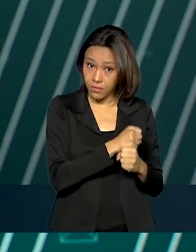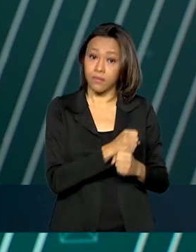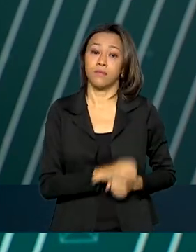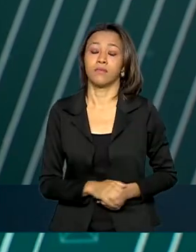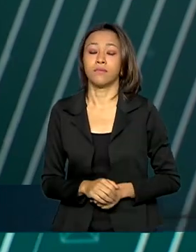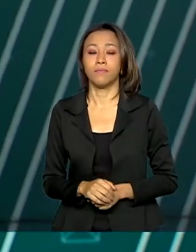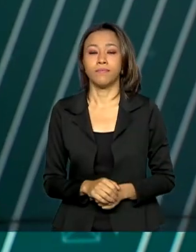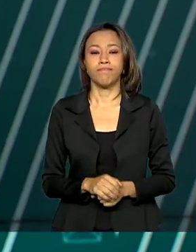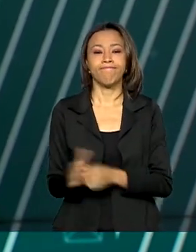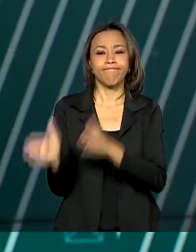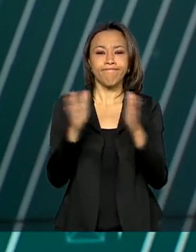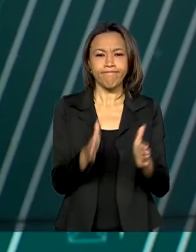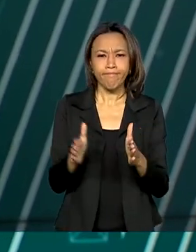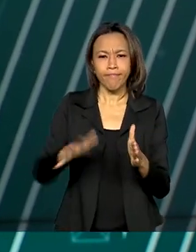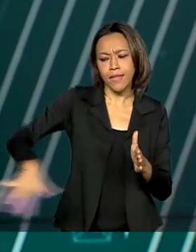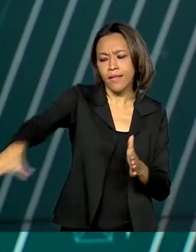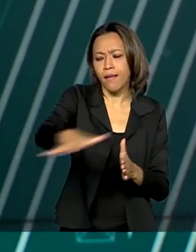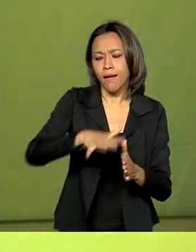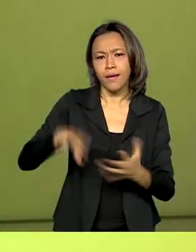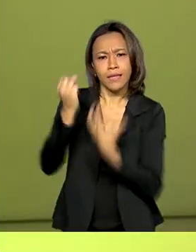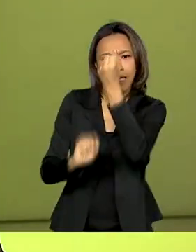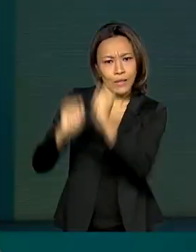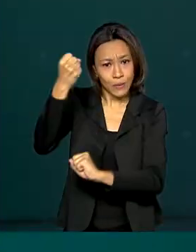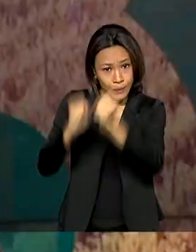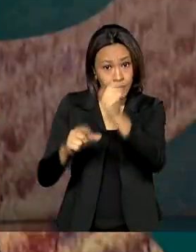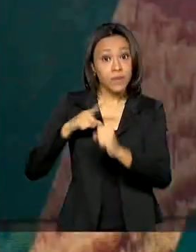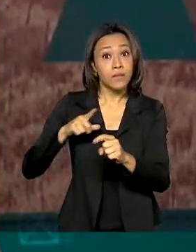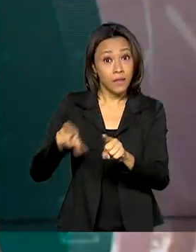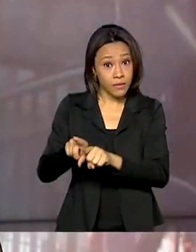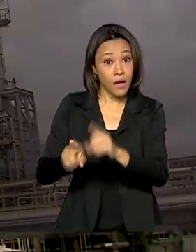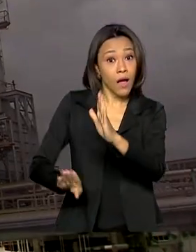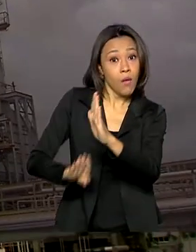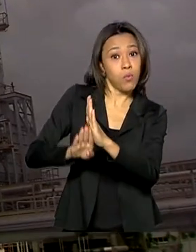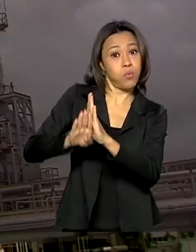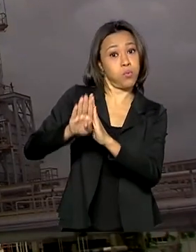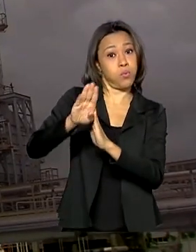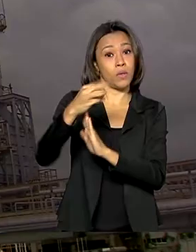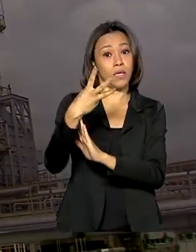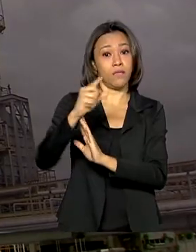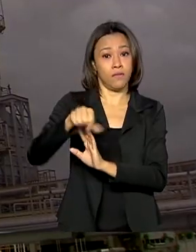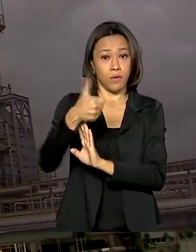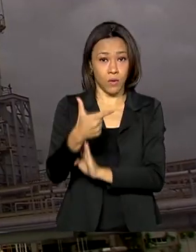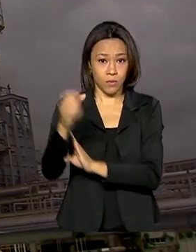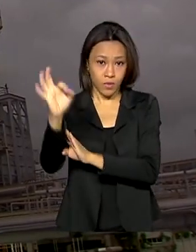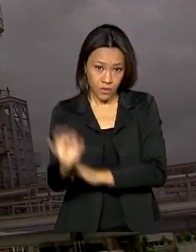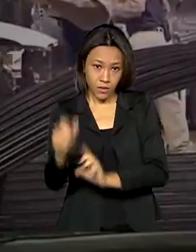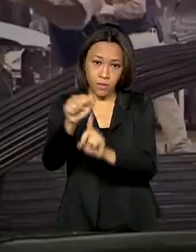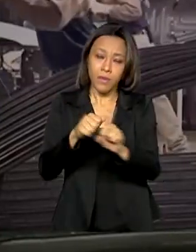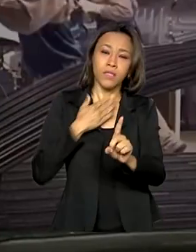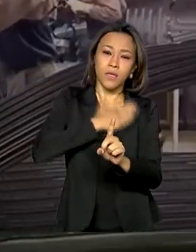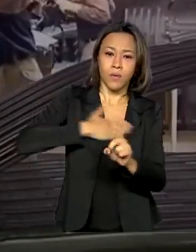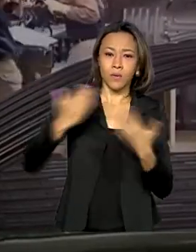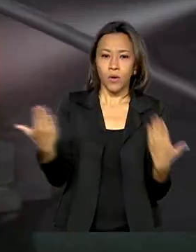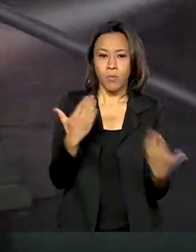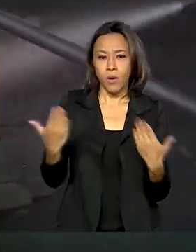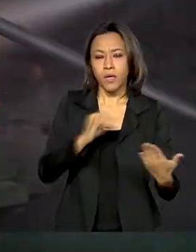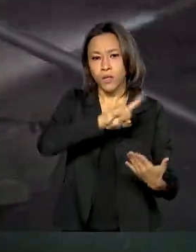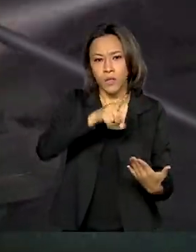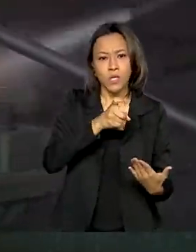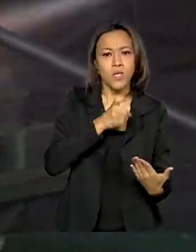o que a produção da indústria Nacional teve alta de 3,2 por cento em agosto na comparação com Julho